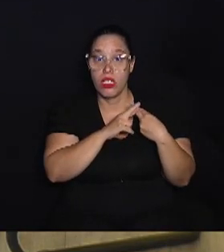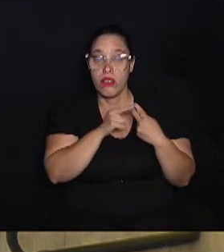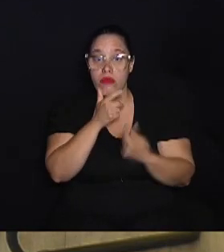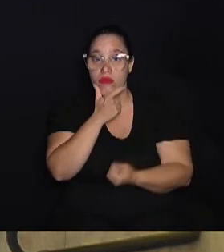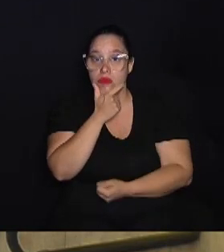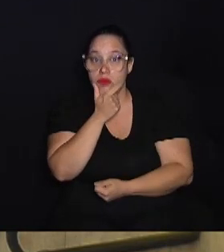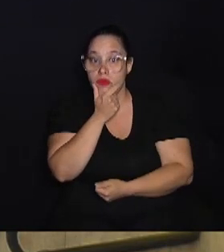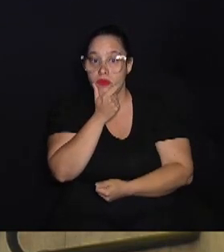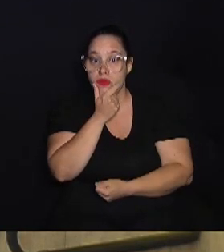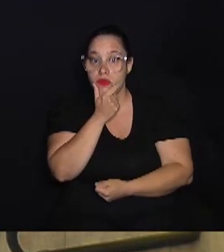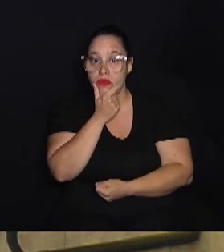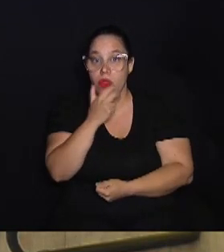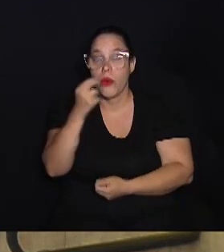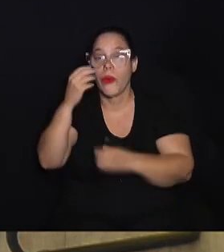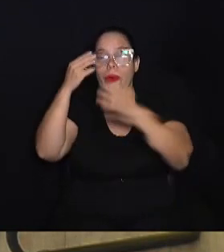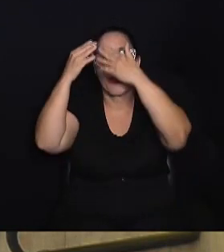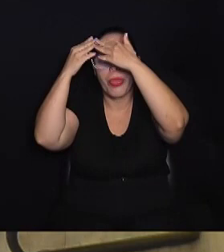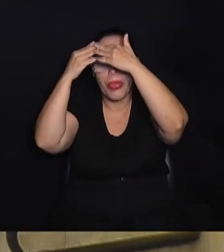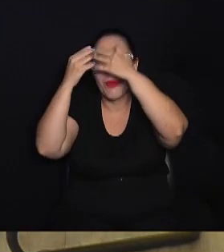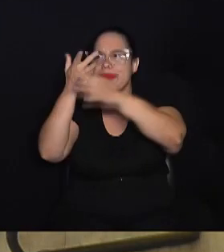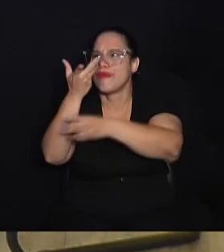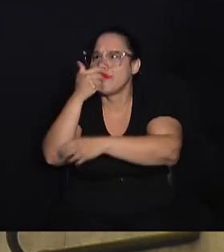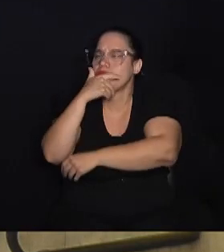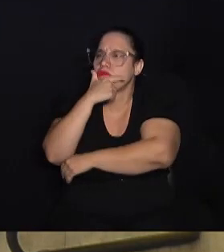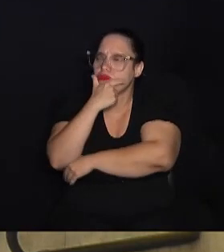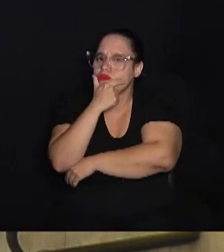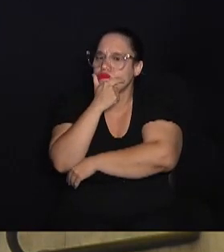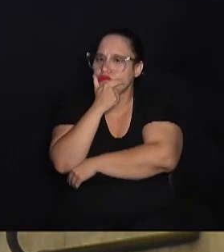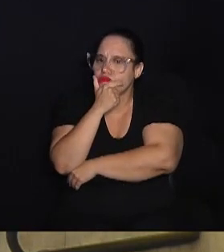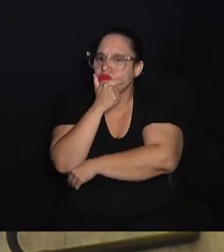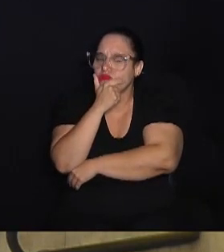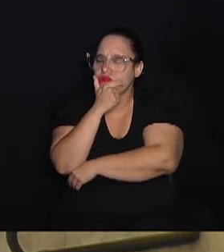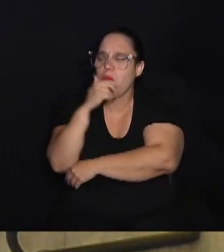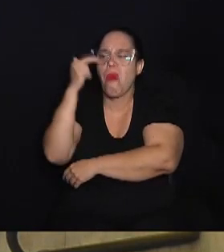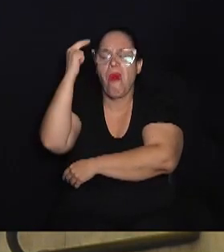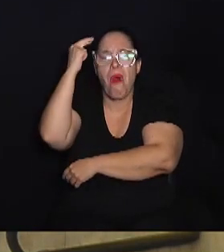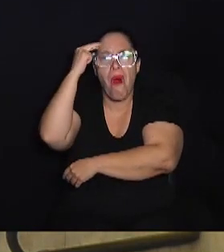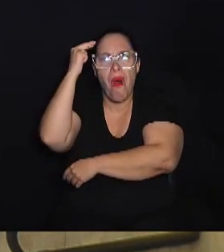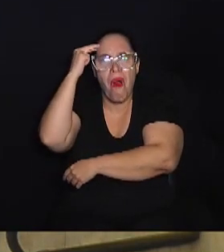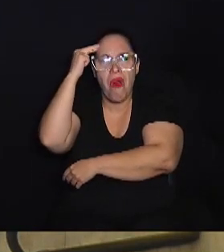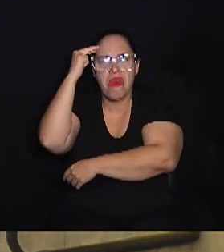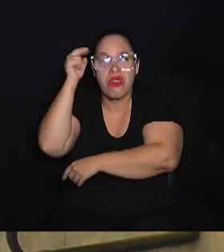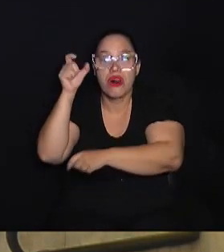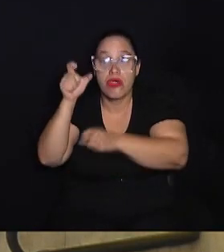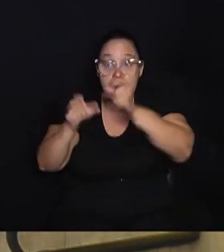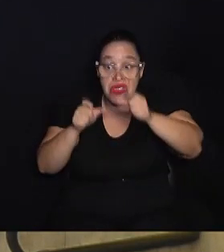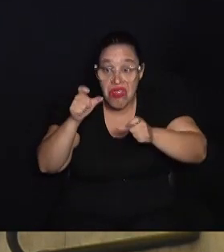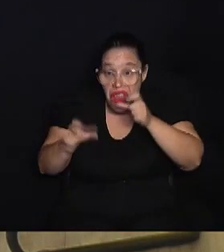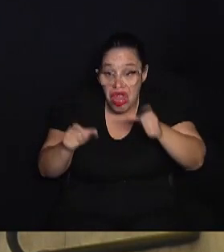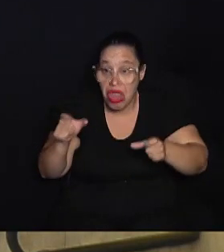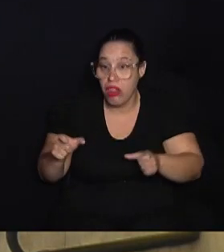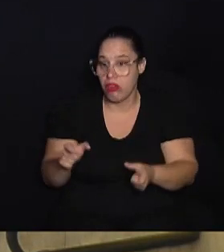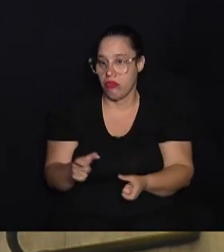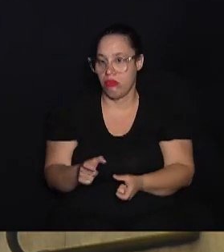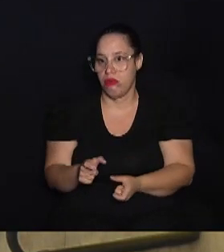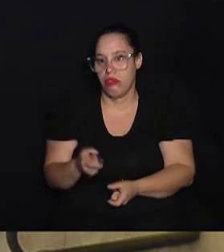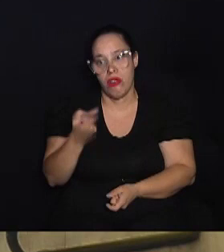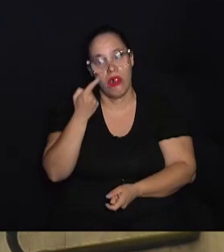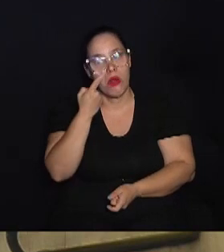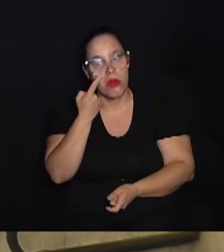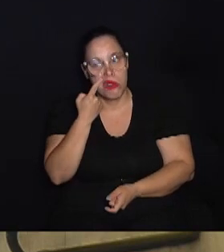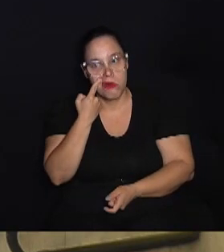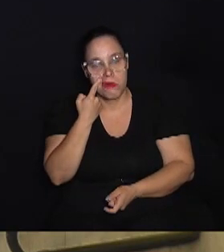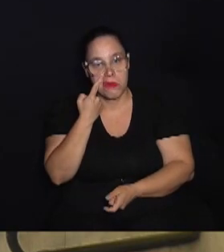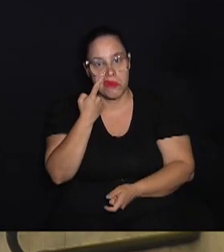da consciência, né? Vamos falar um pouquinho da consciência de cada um. A gente viu, inclusive,